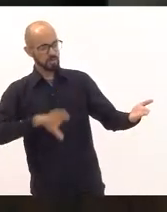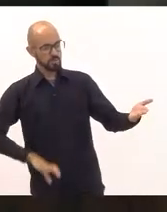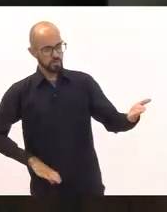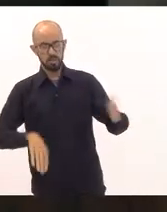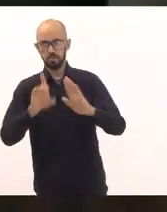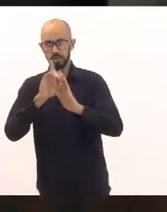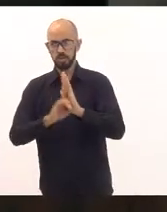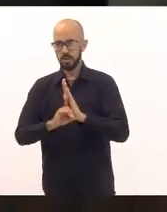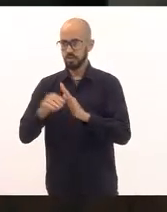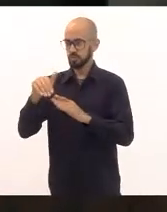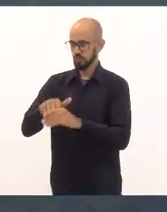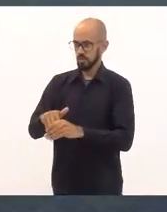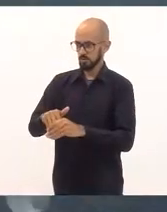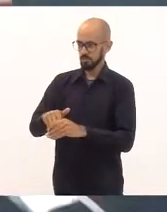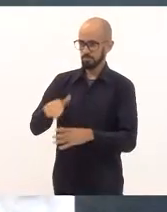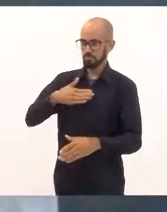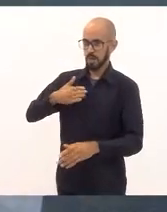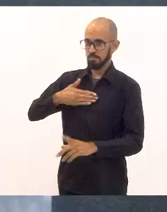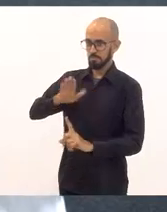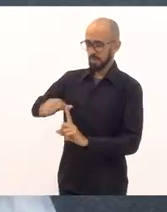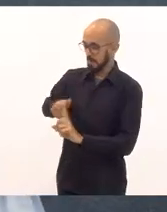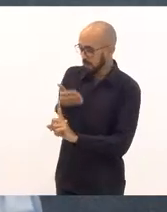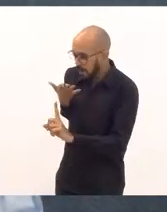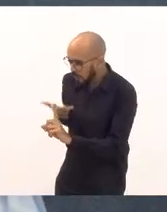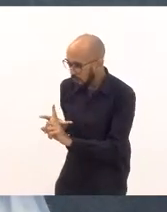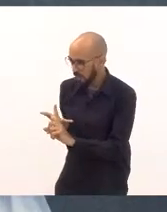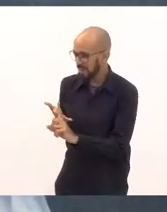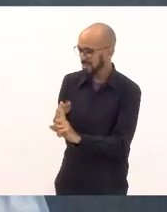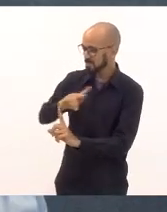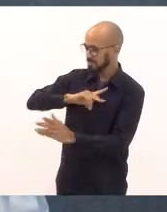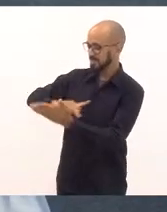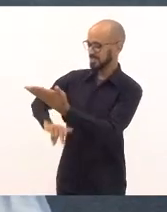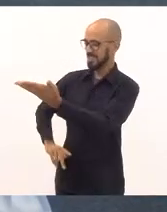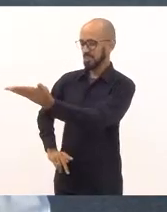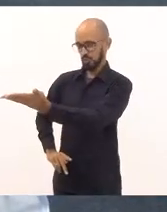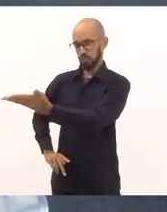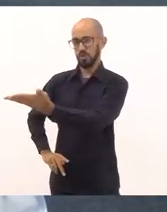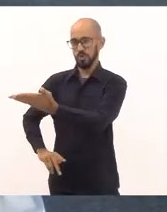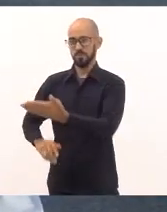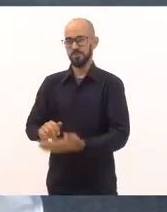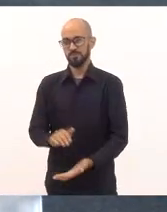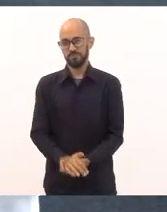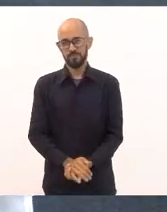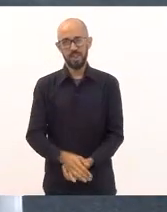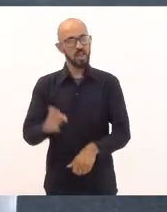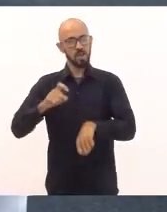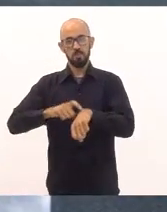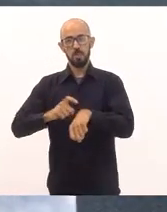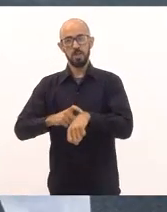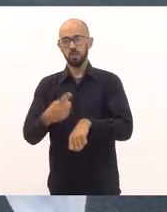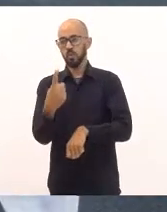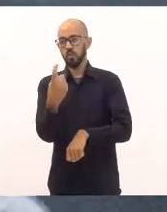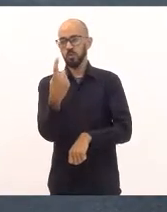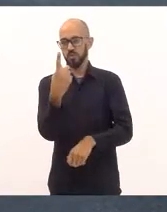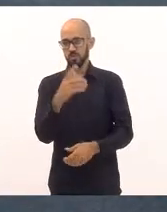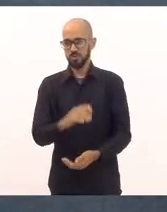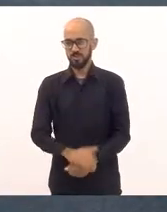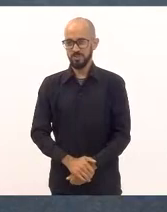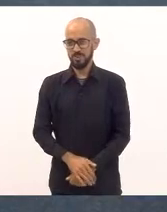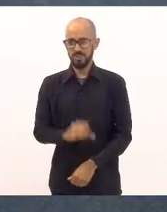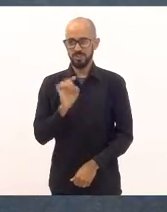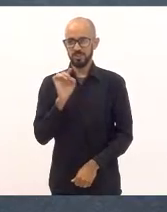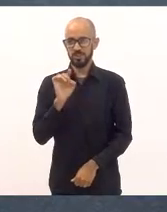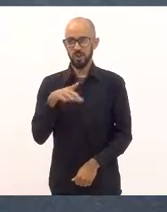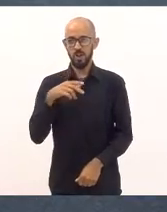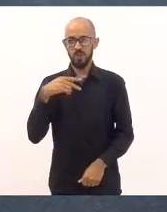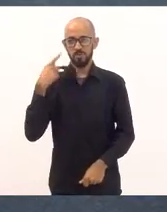voto. Para mim é uma honra ser presidido por Vossa Excelência. Esse momento aqui é único no Parlamento. Só o Parlamento